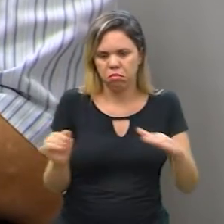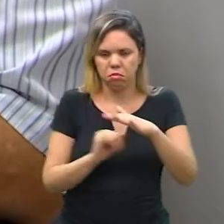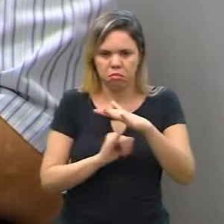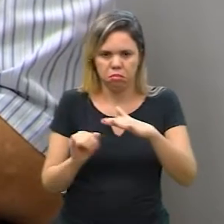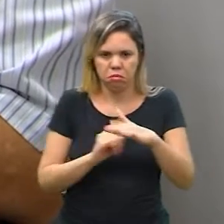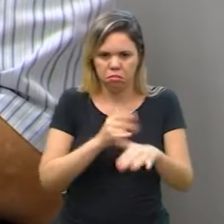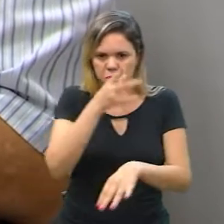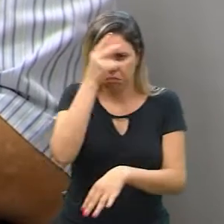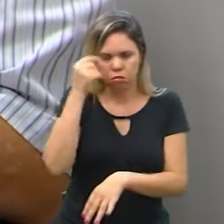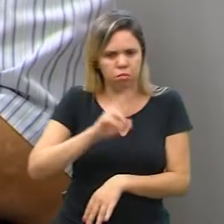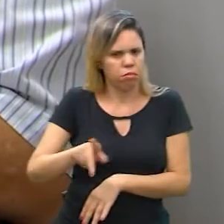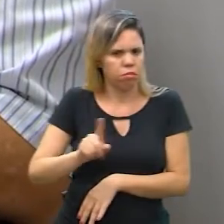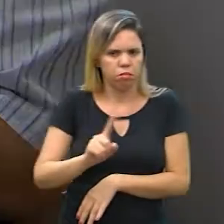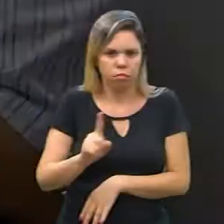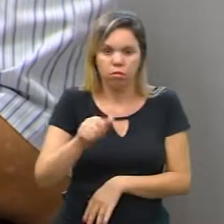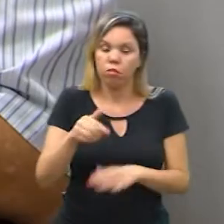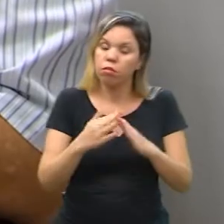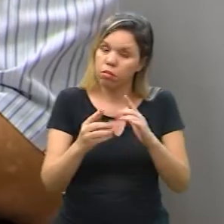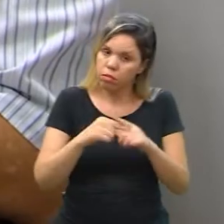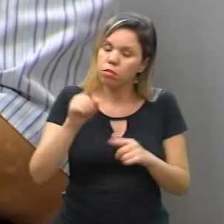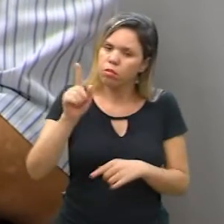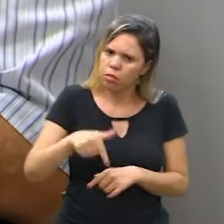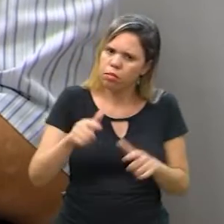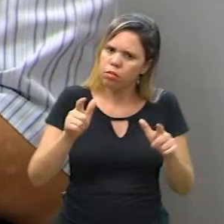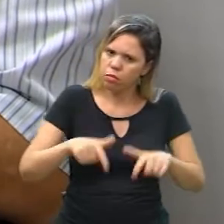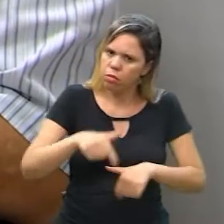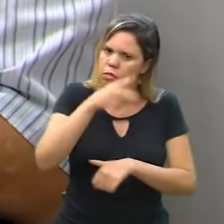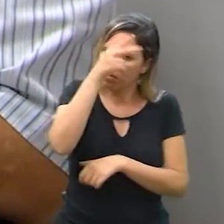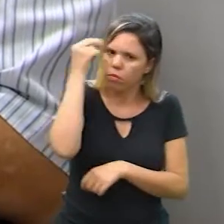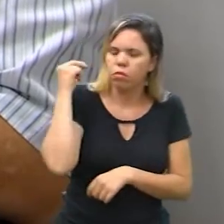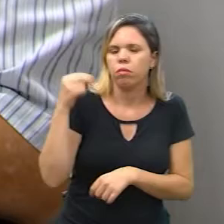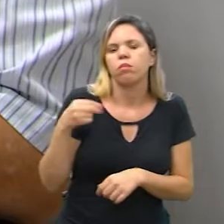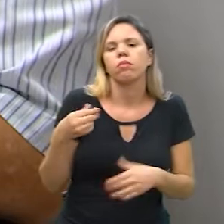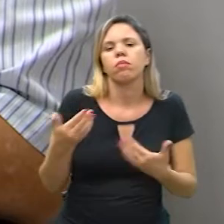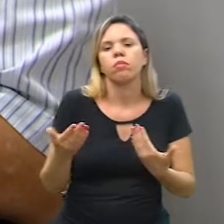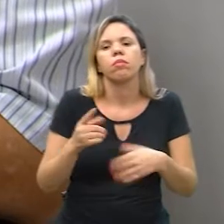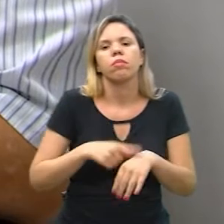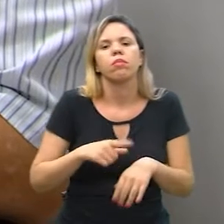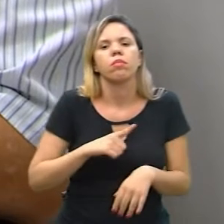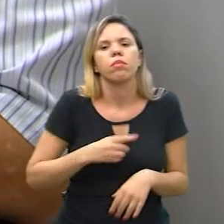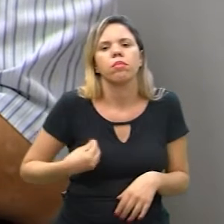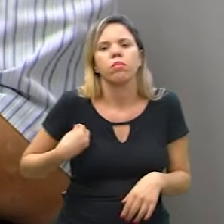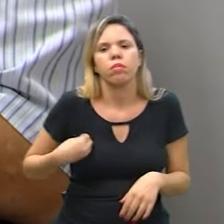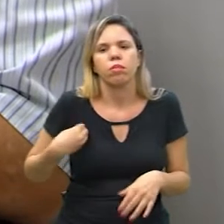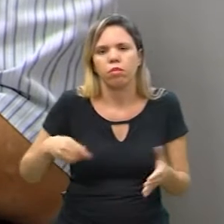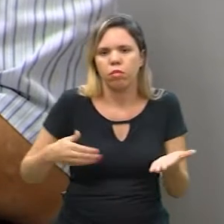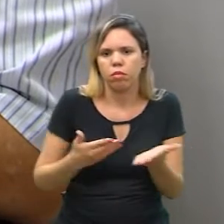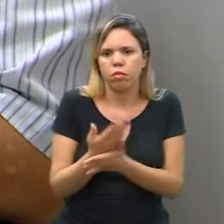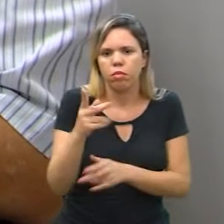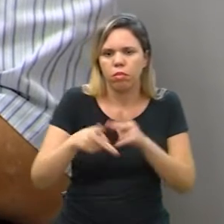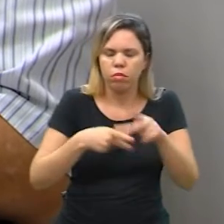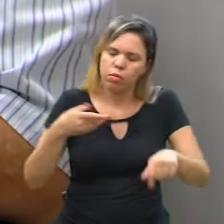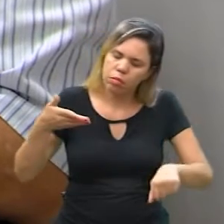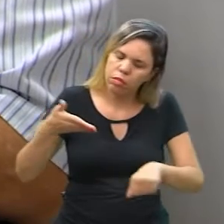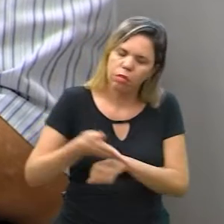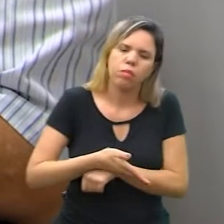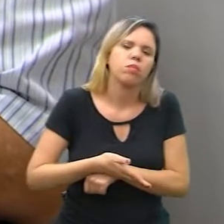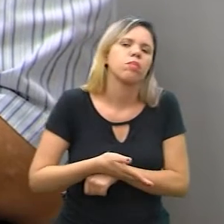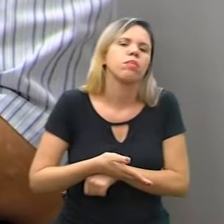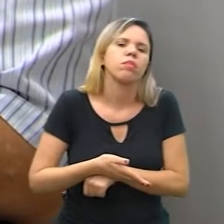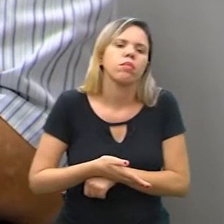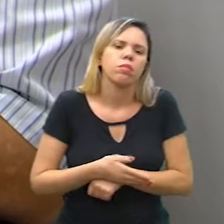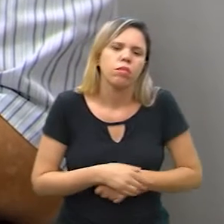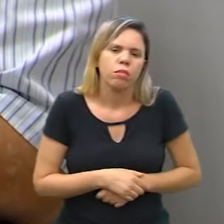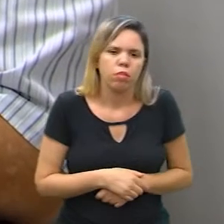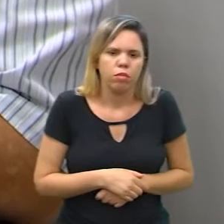uma autarquia, a prefeitura. Não. Uma igreja, ela é pública a partir do momento que existe um alvará para que a população